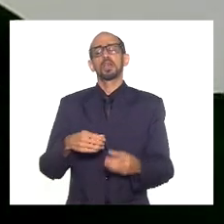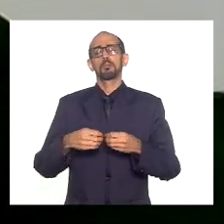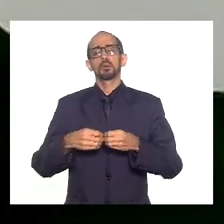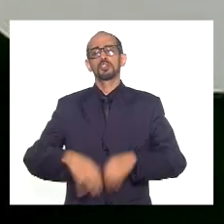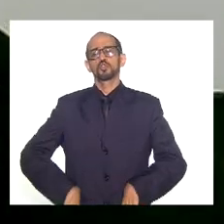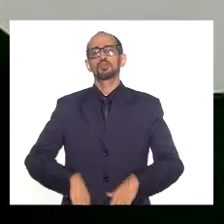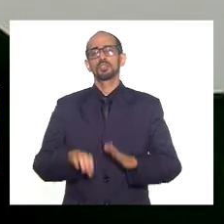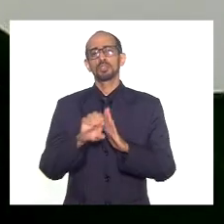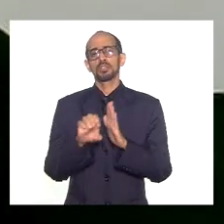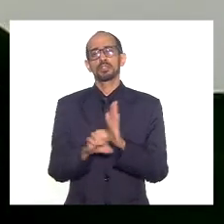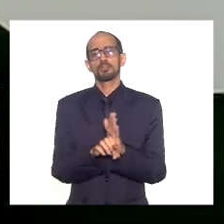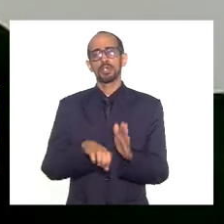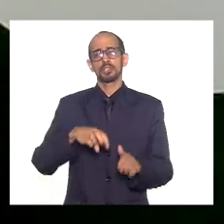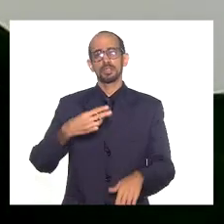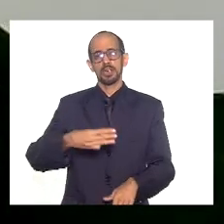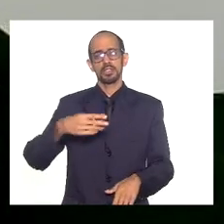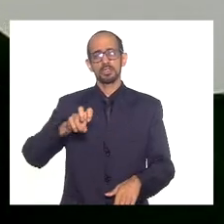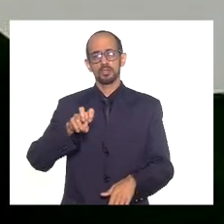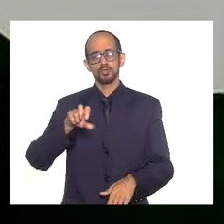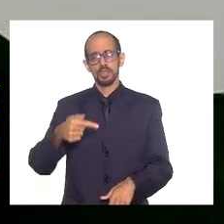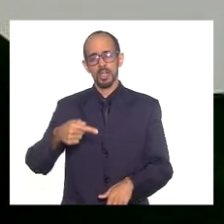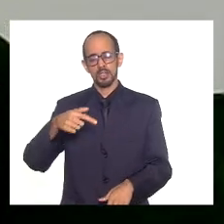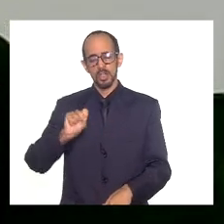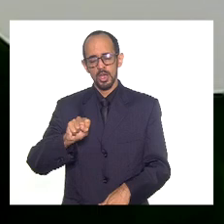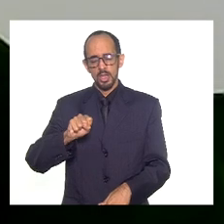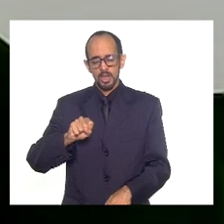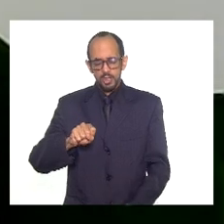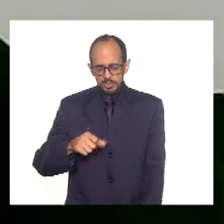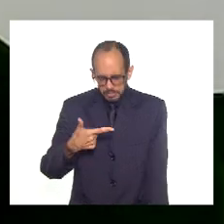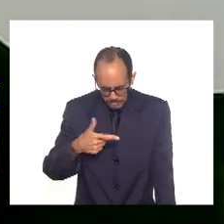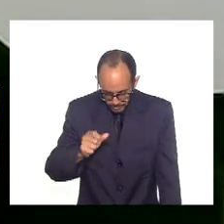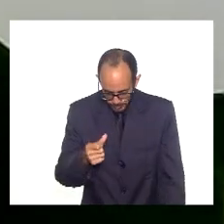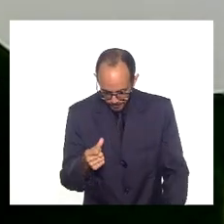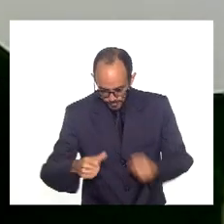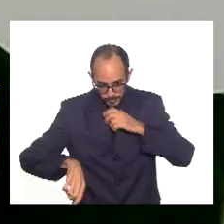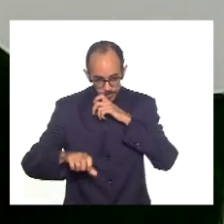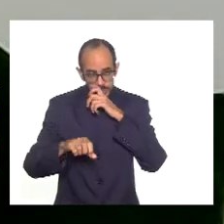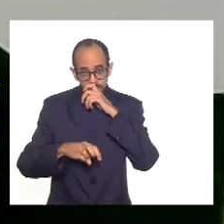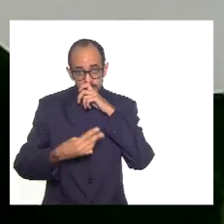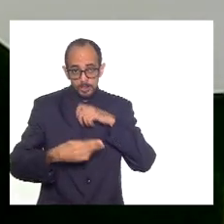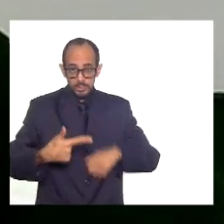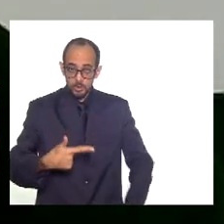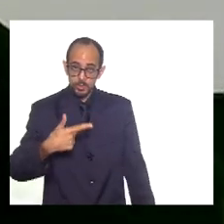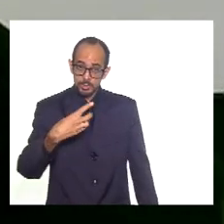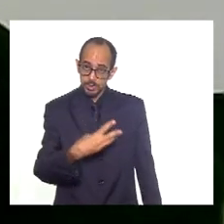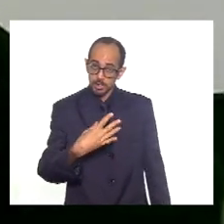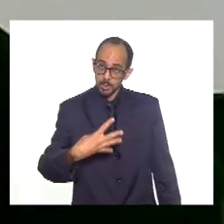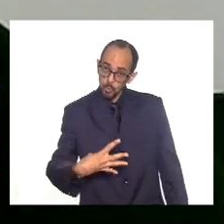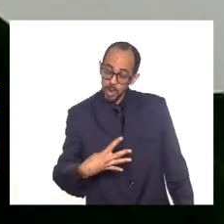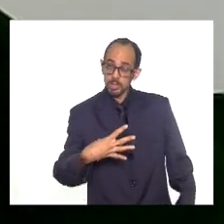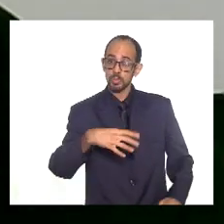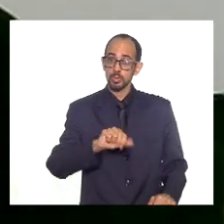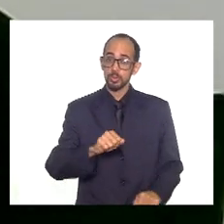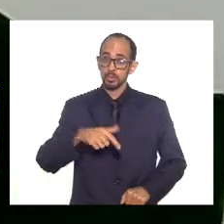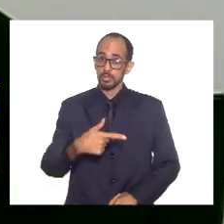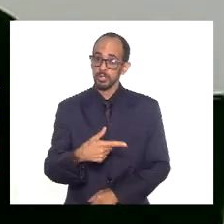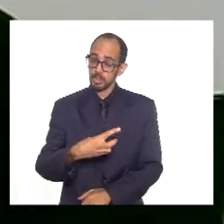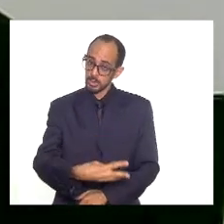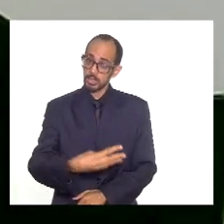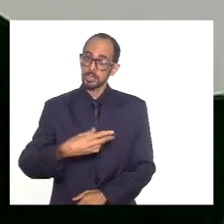das emendas 3, 5, 7, 8, 26, 28, 32, 34,